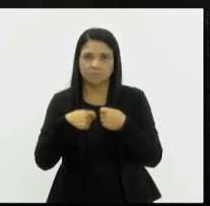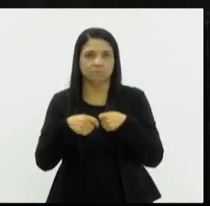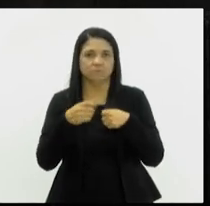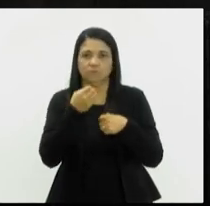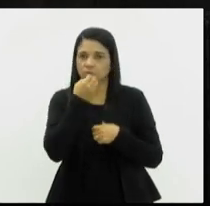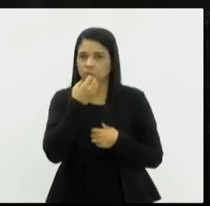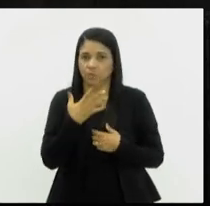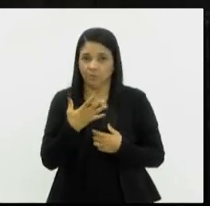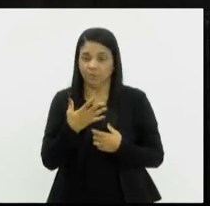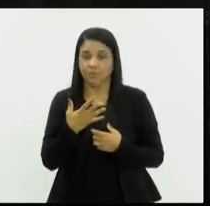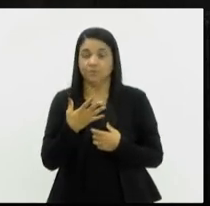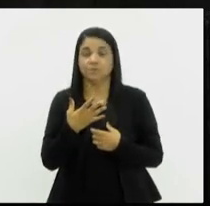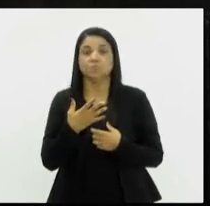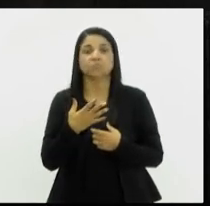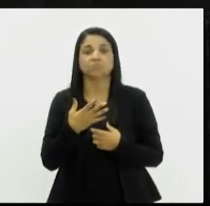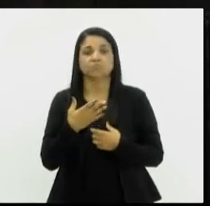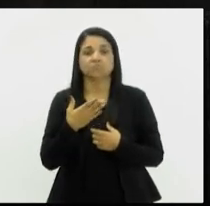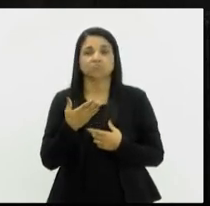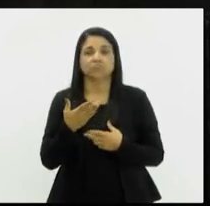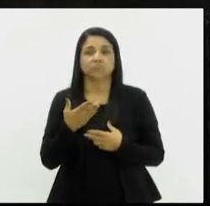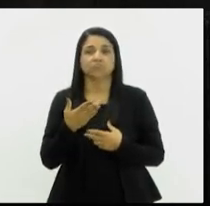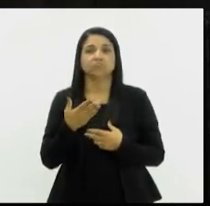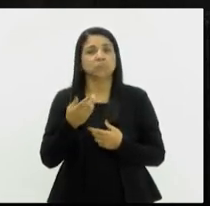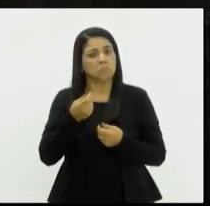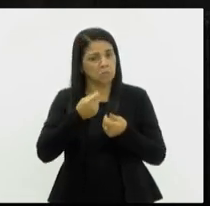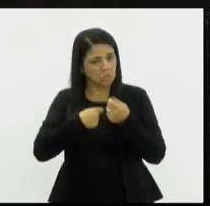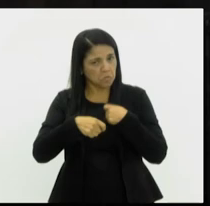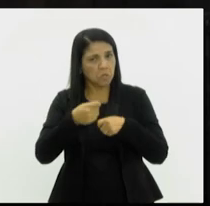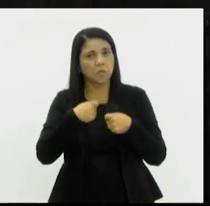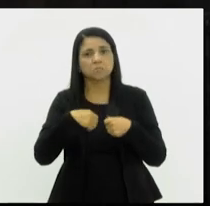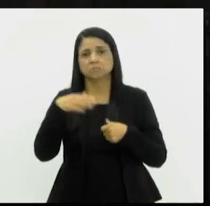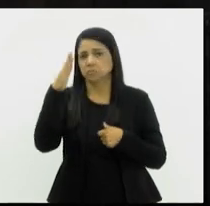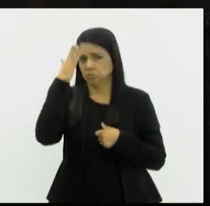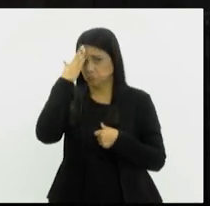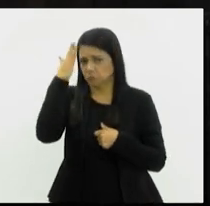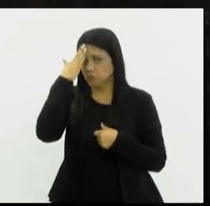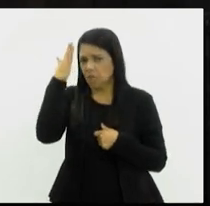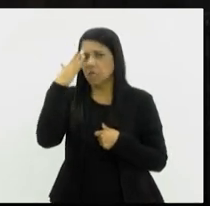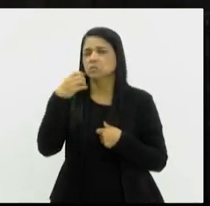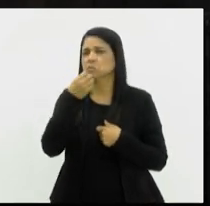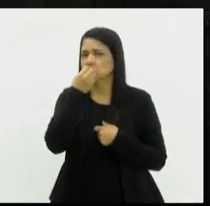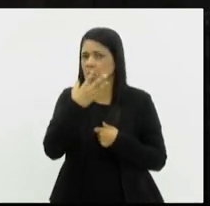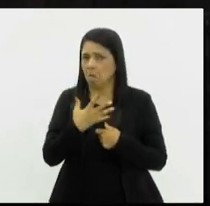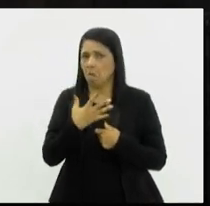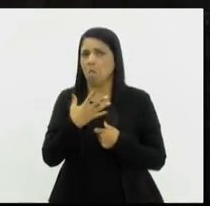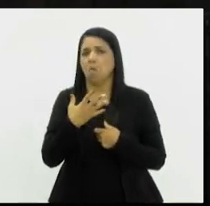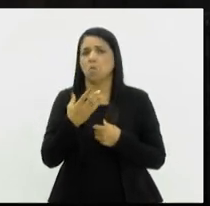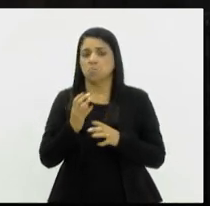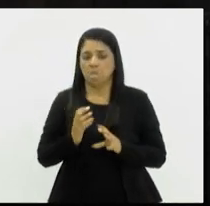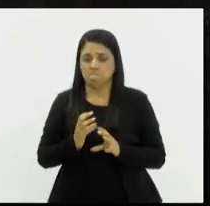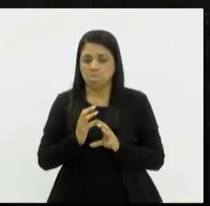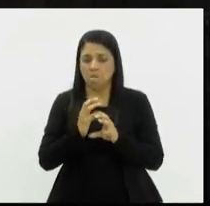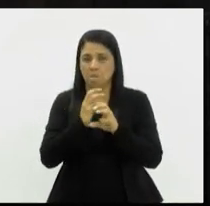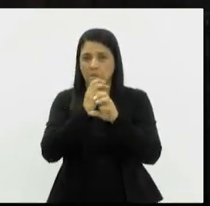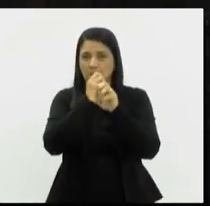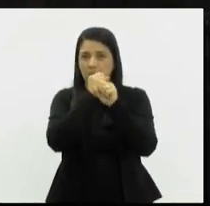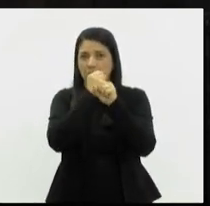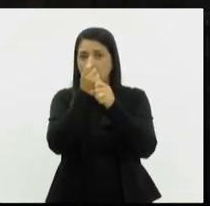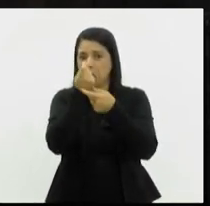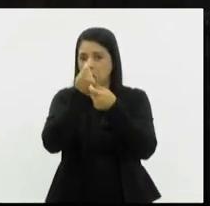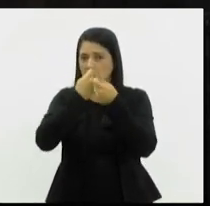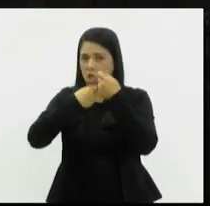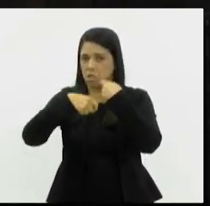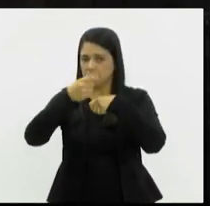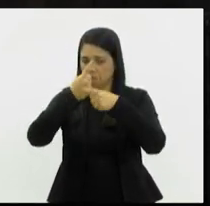sucesso, economicamente, claro que foi um sucesso. Os números assim